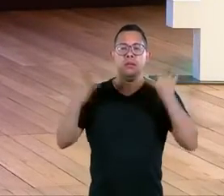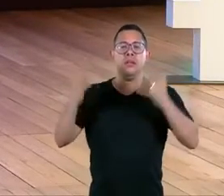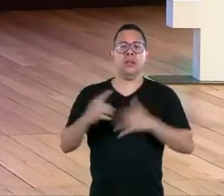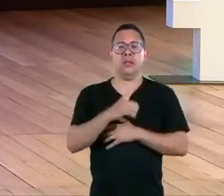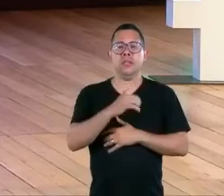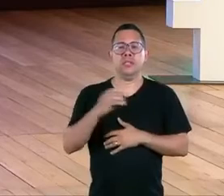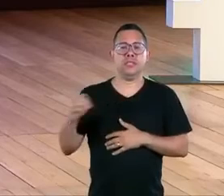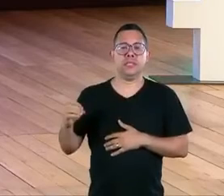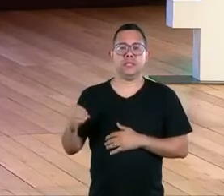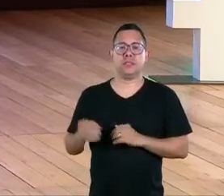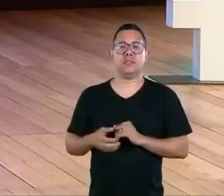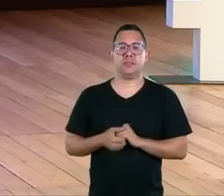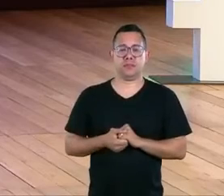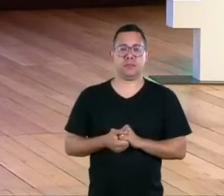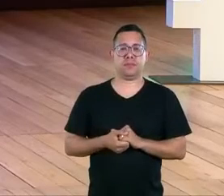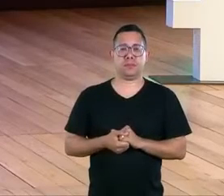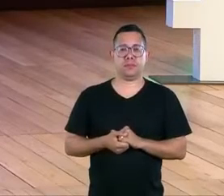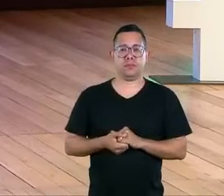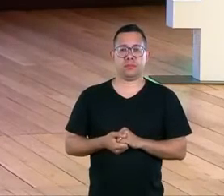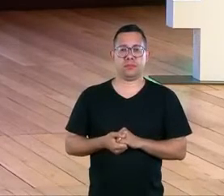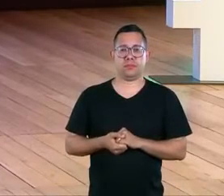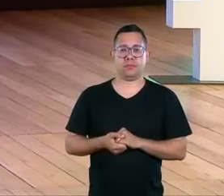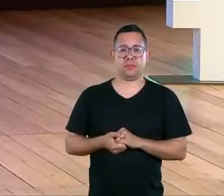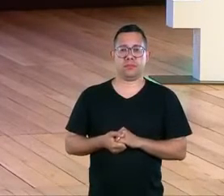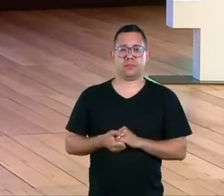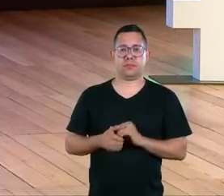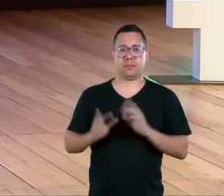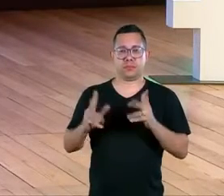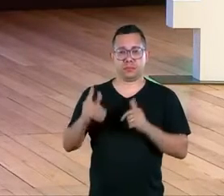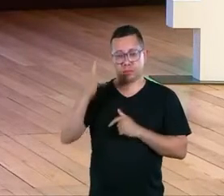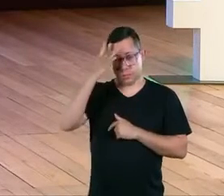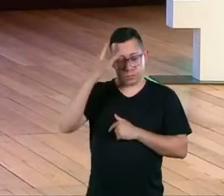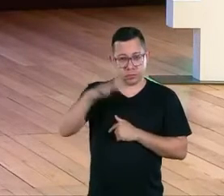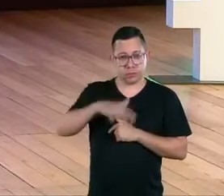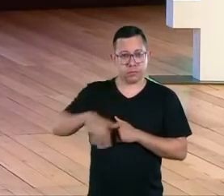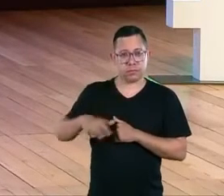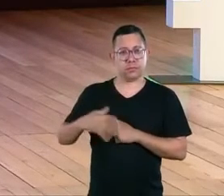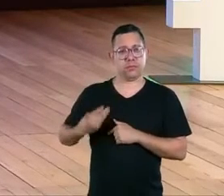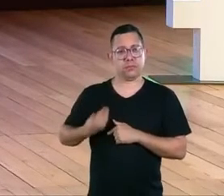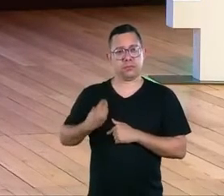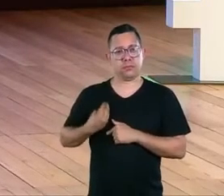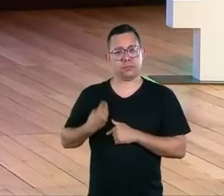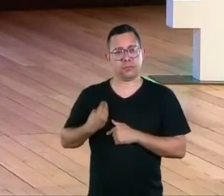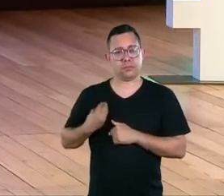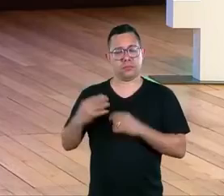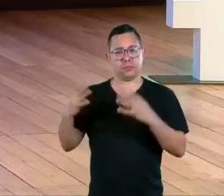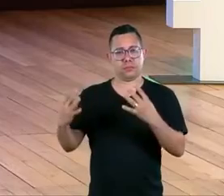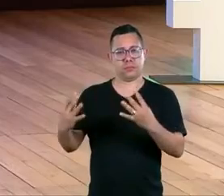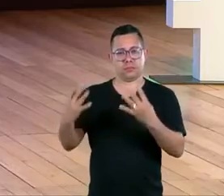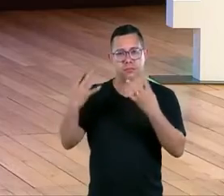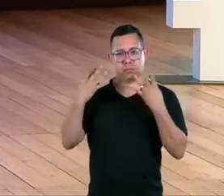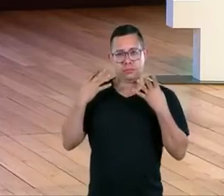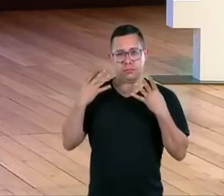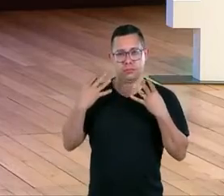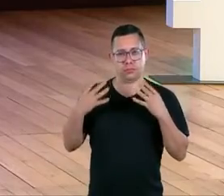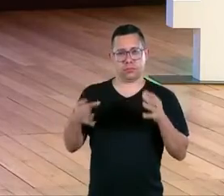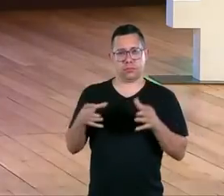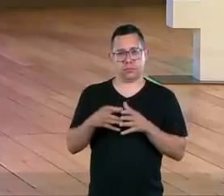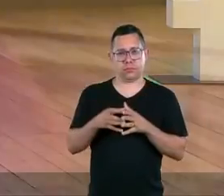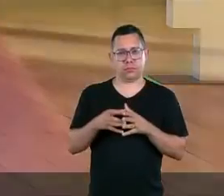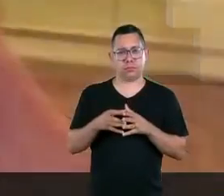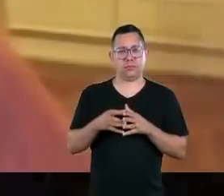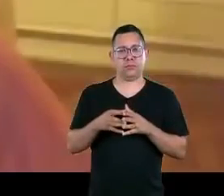centenário de seu nascimento. Saúdo aos presentes que nos assistem, aos parceiros aqui dessa